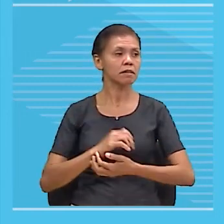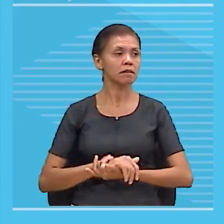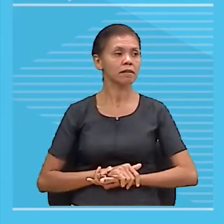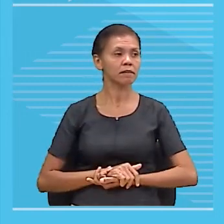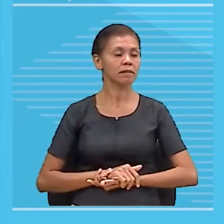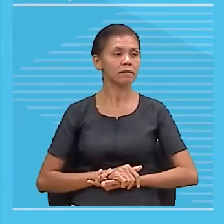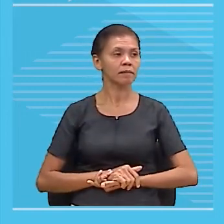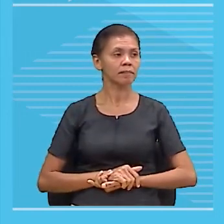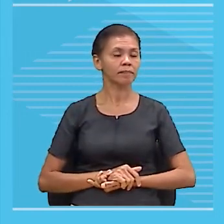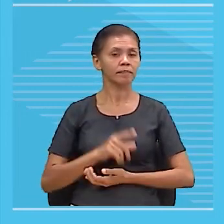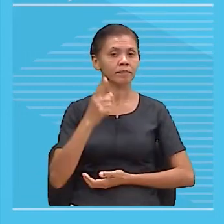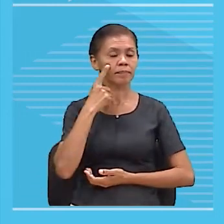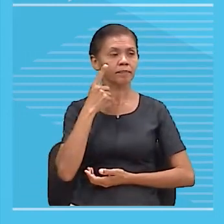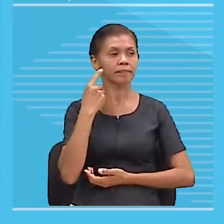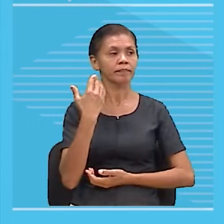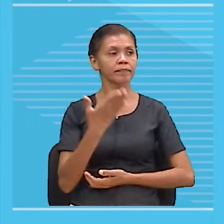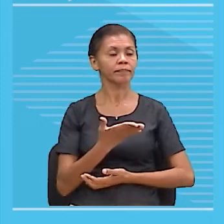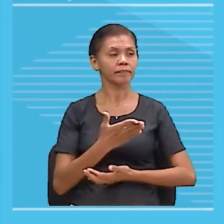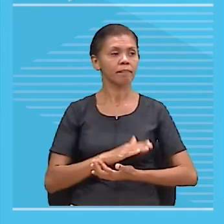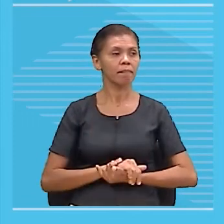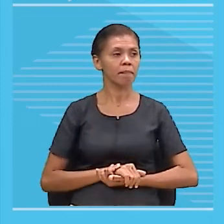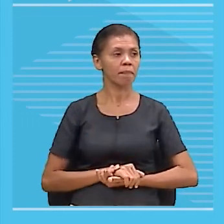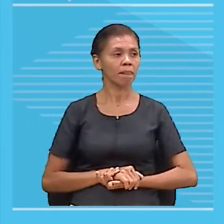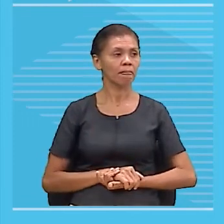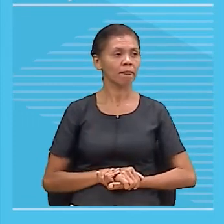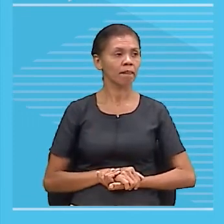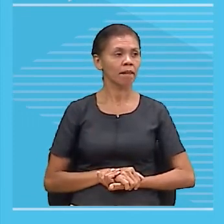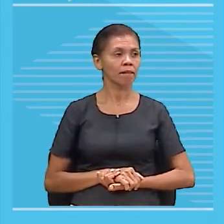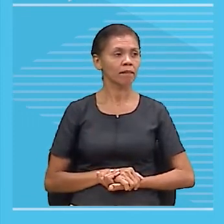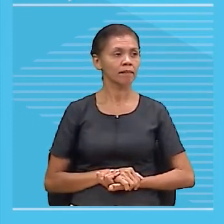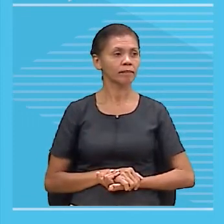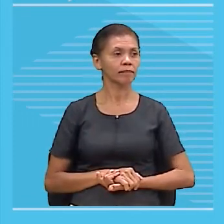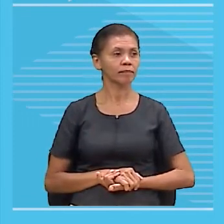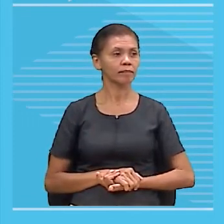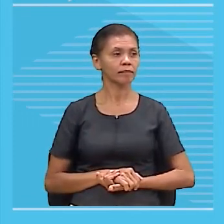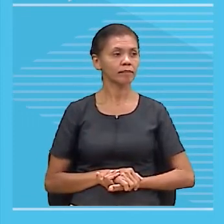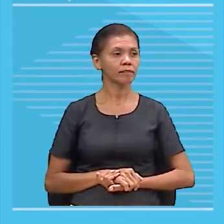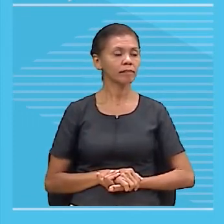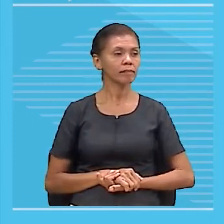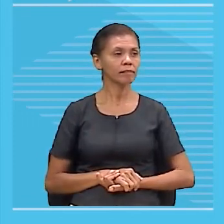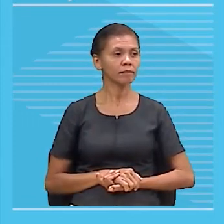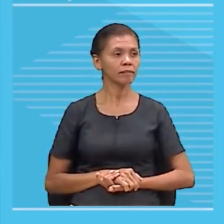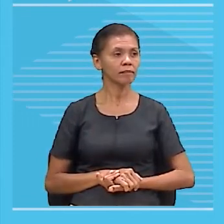ela vale 0,5 vezes 10 a menos 3.